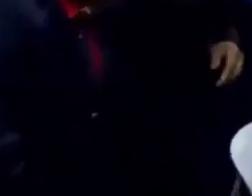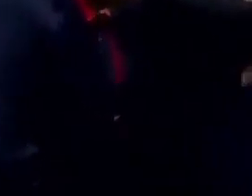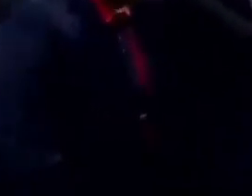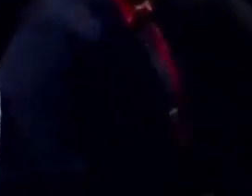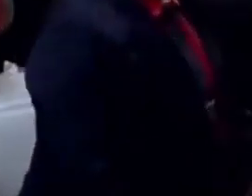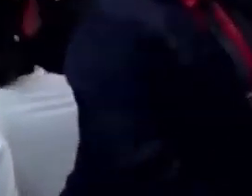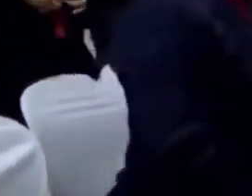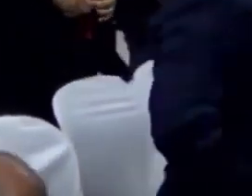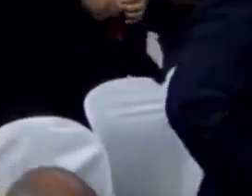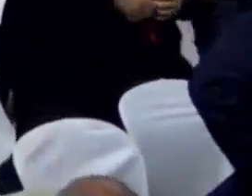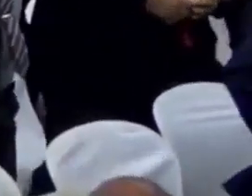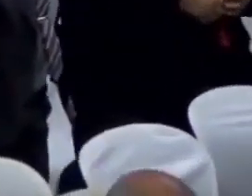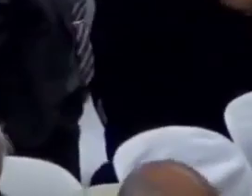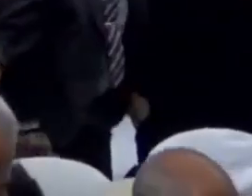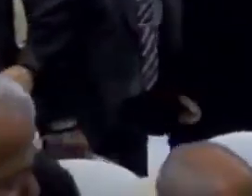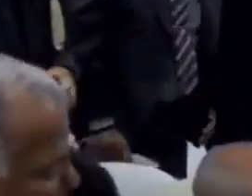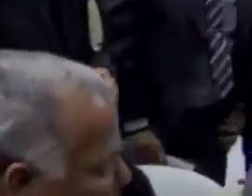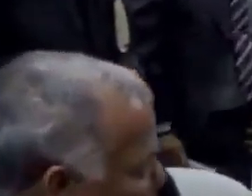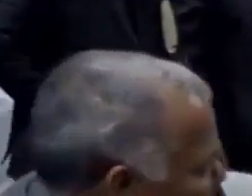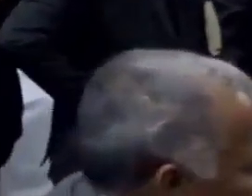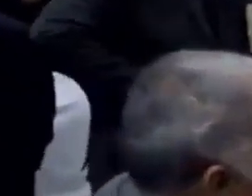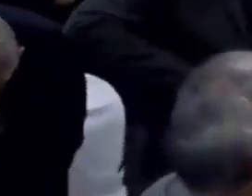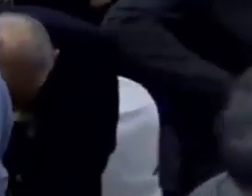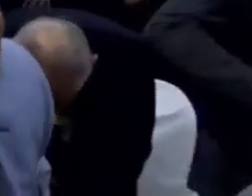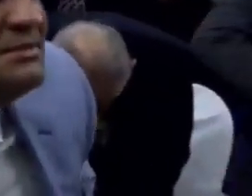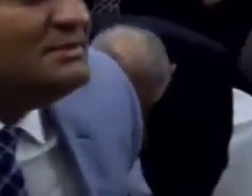Oh, glória!